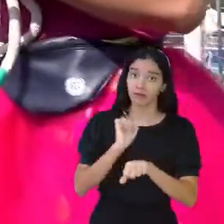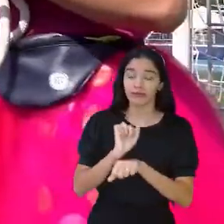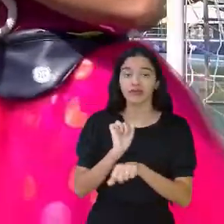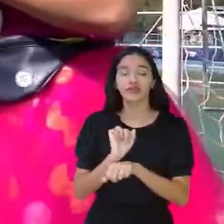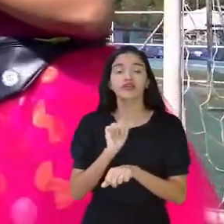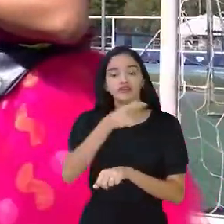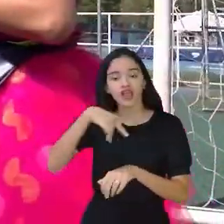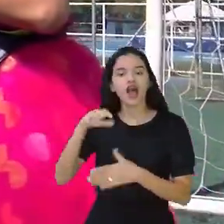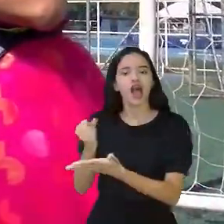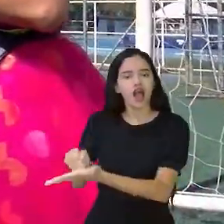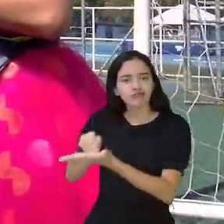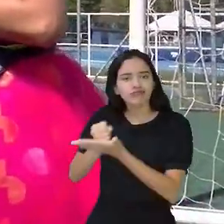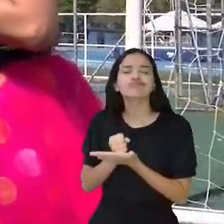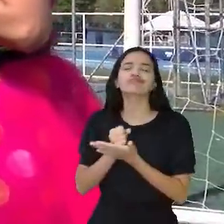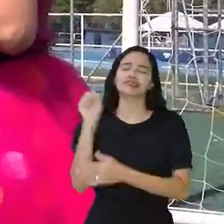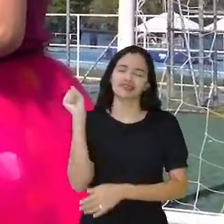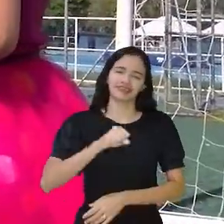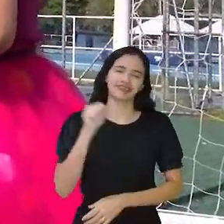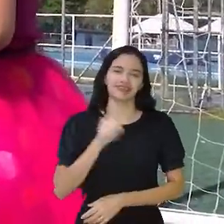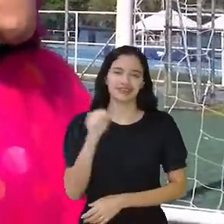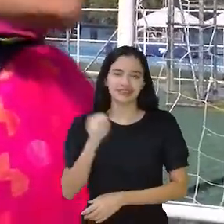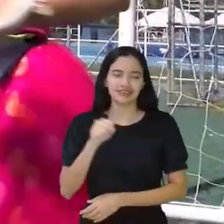a gente né